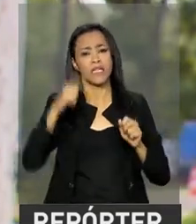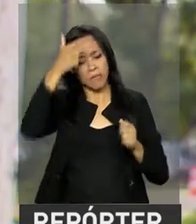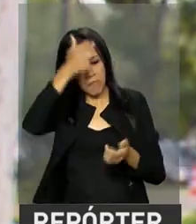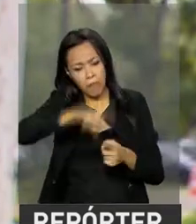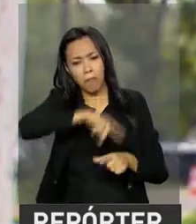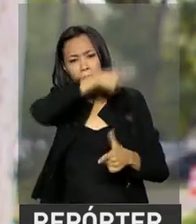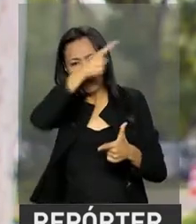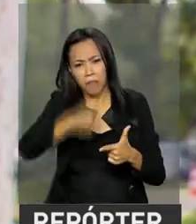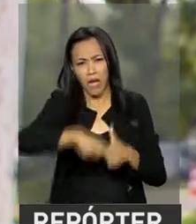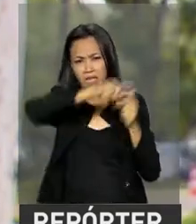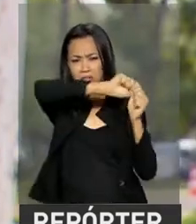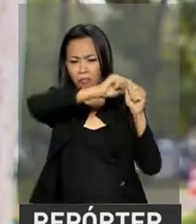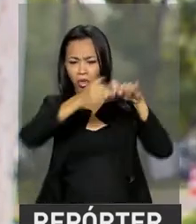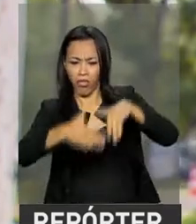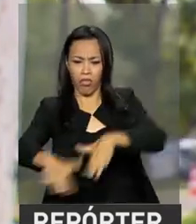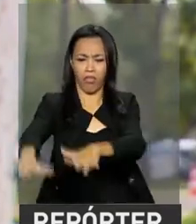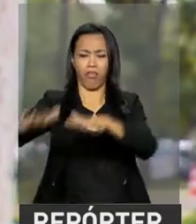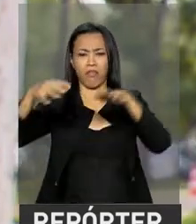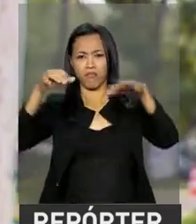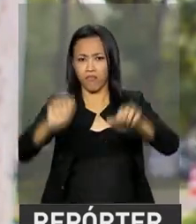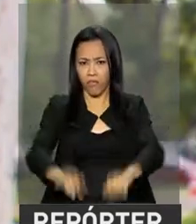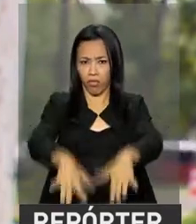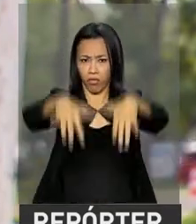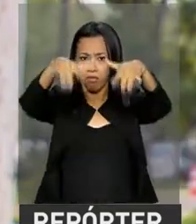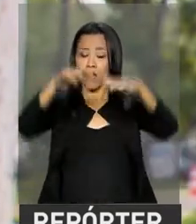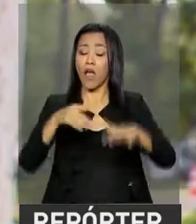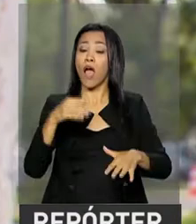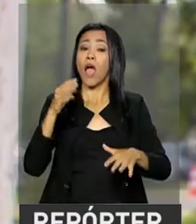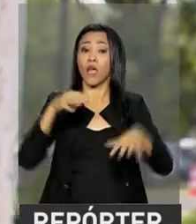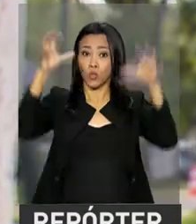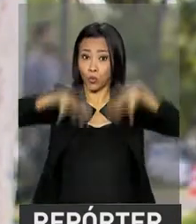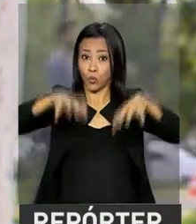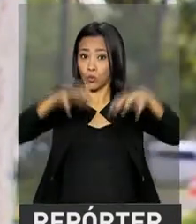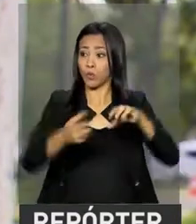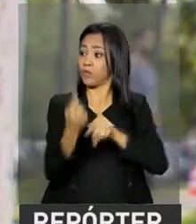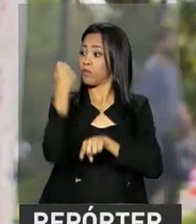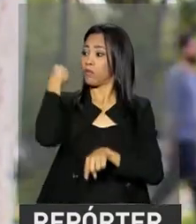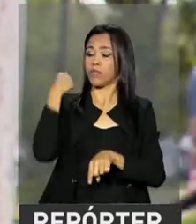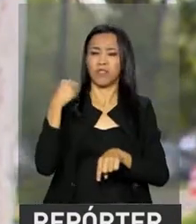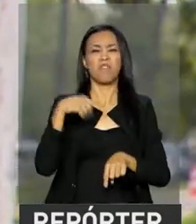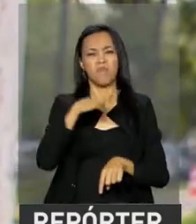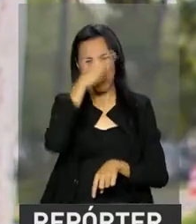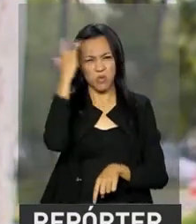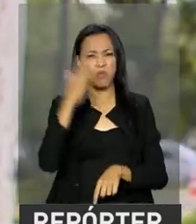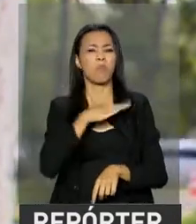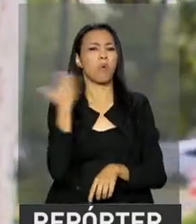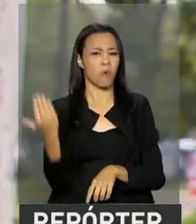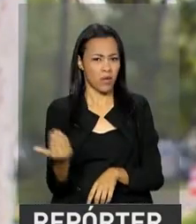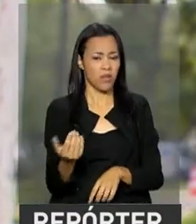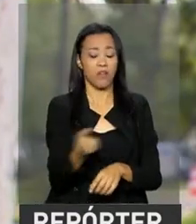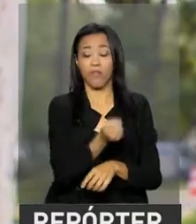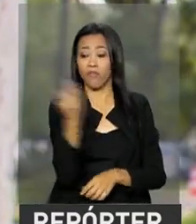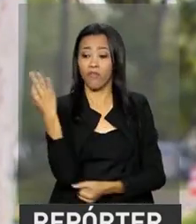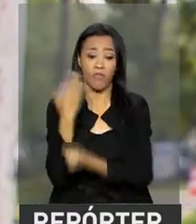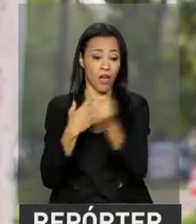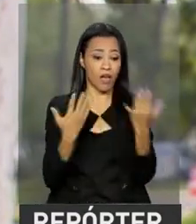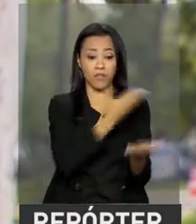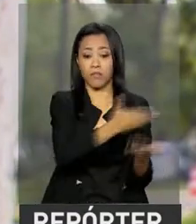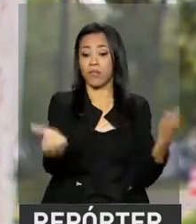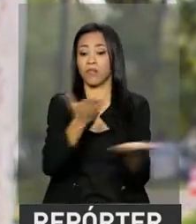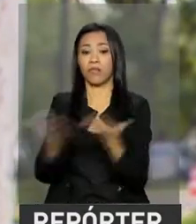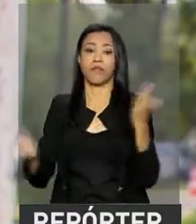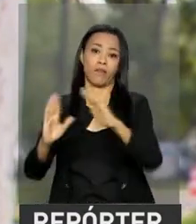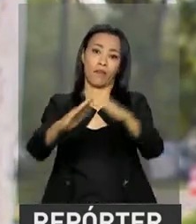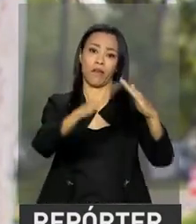se repita as chuvas do último fim de semana deixaram mortos e milhares de desabrigados e desalojados